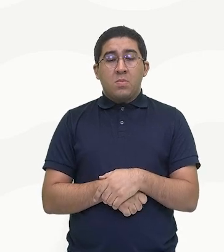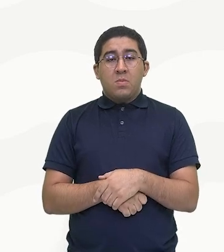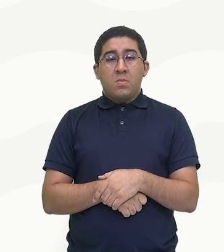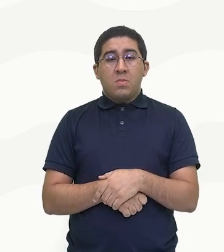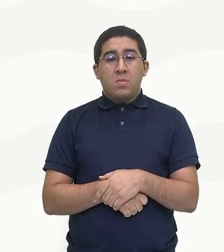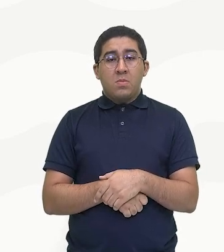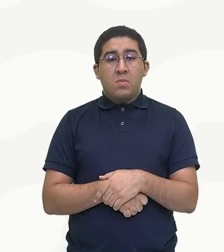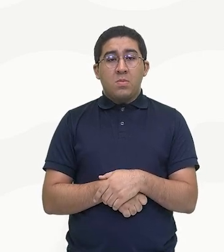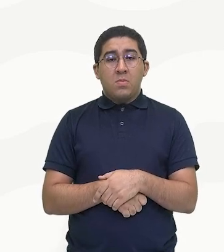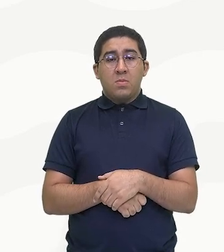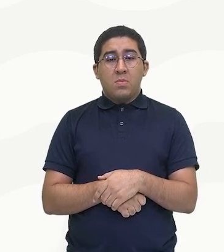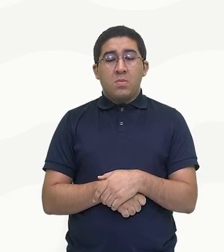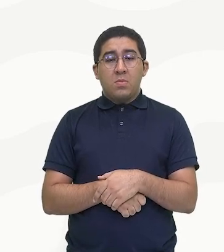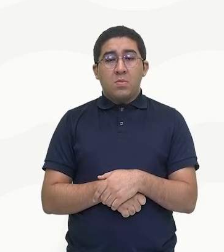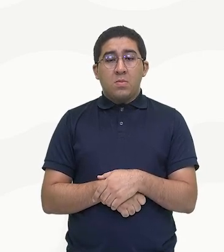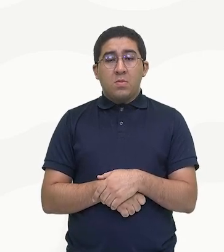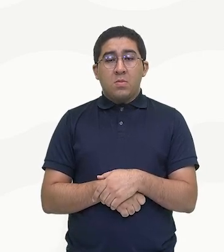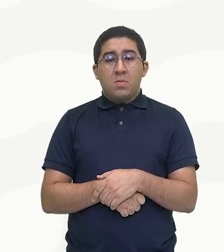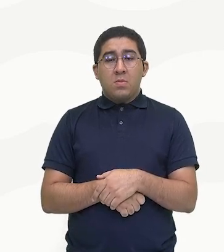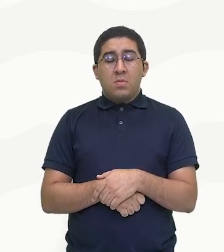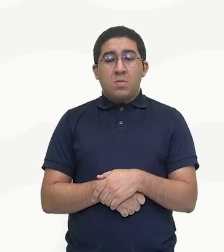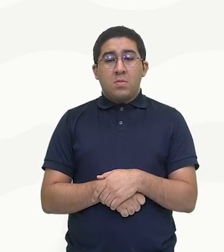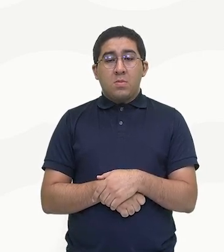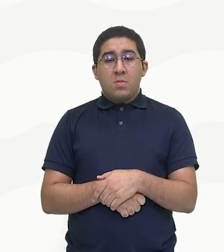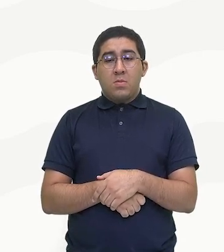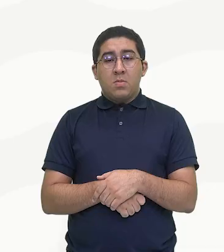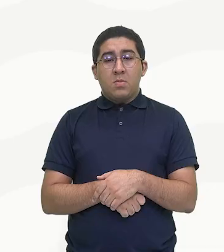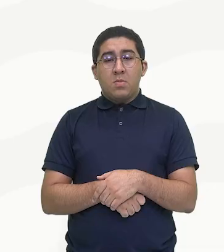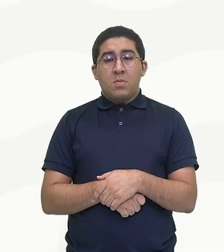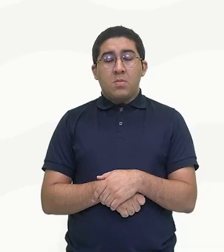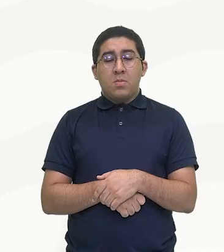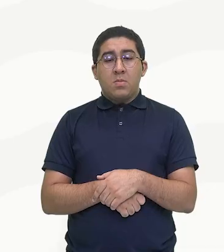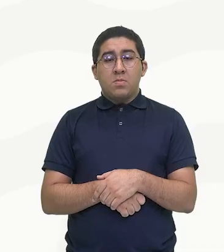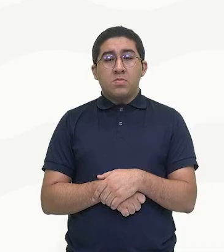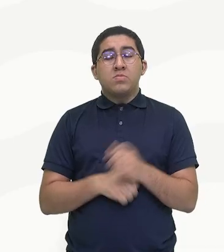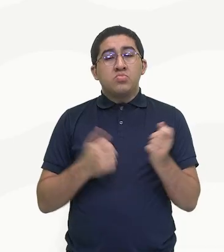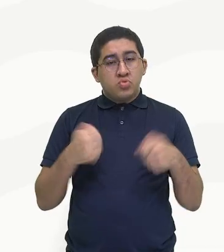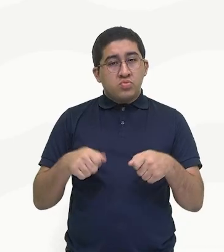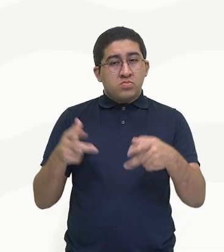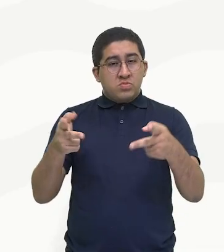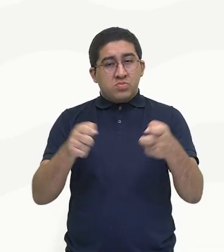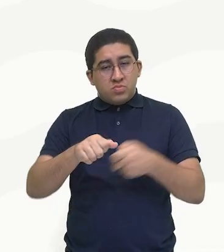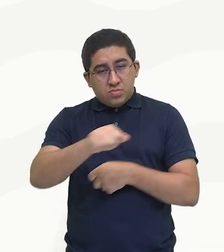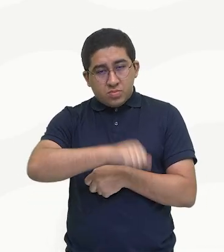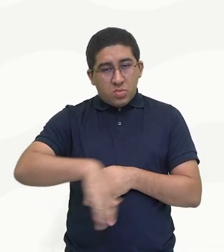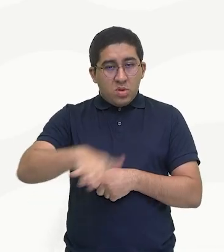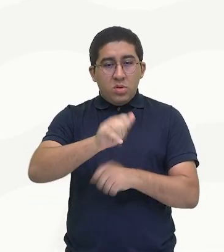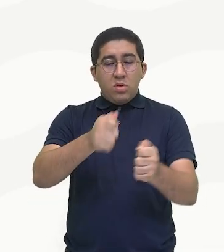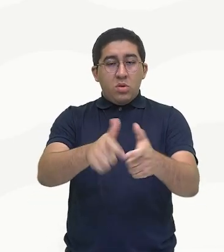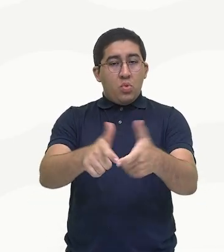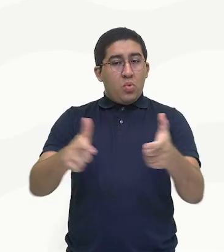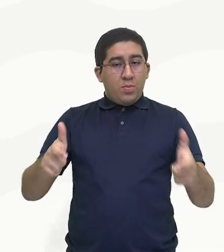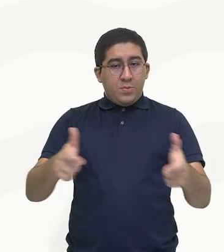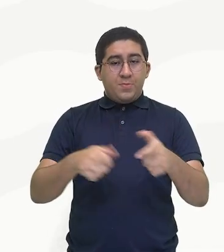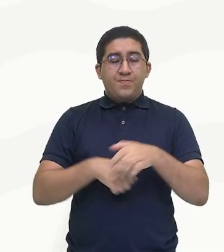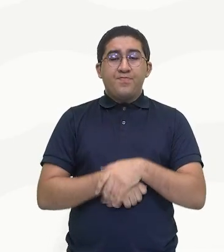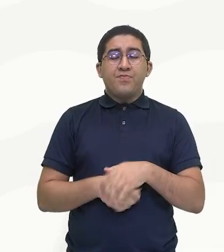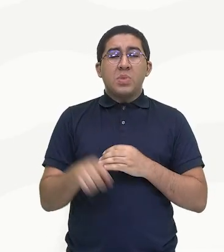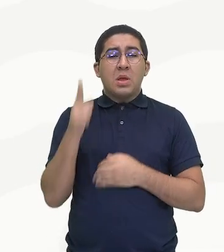Exatamente. Então, vocês podem verificar aí que é uma área muito grande. Imagina só, quanto